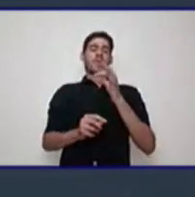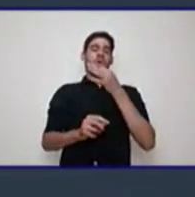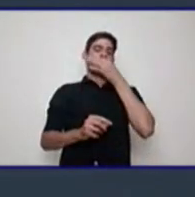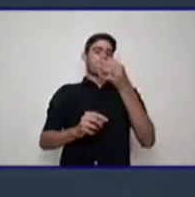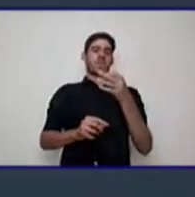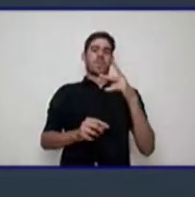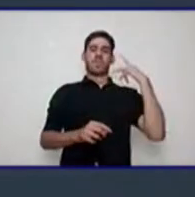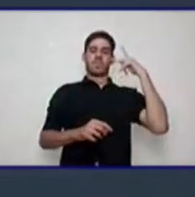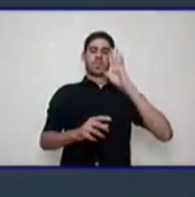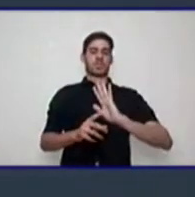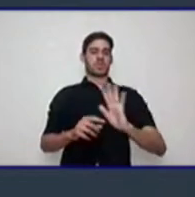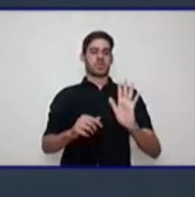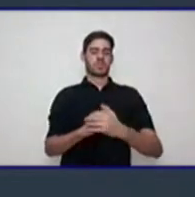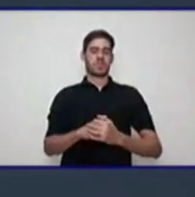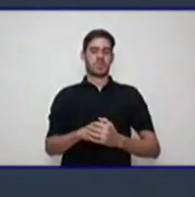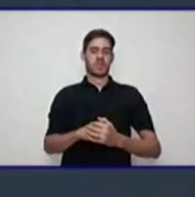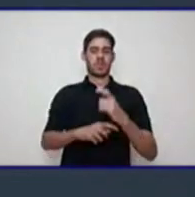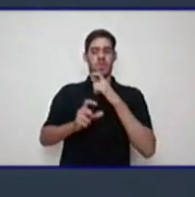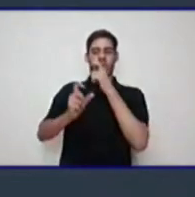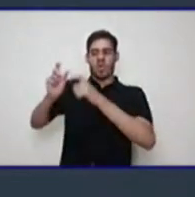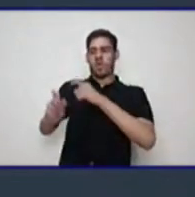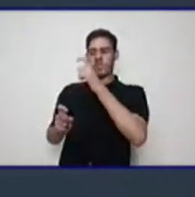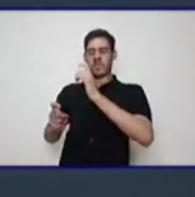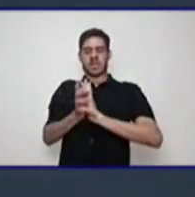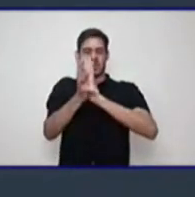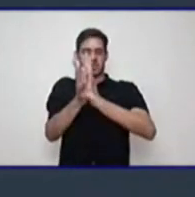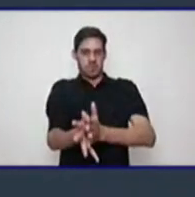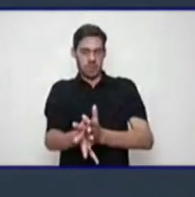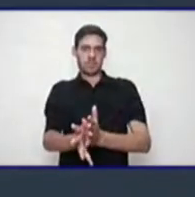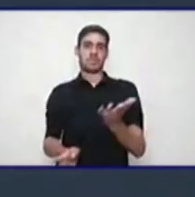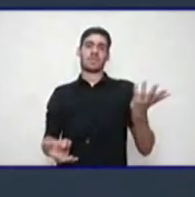políticas. Portanto, ofensas discriminatórias a